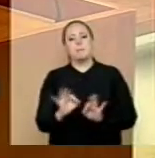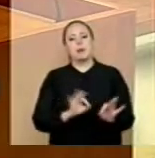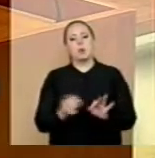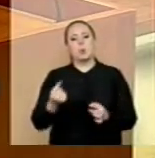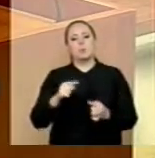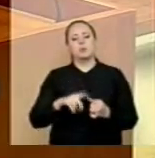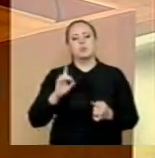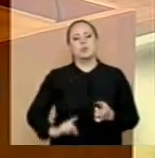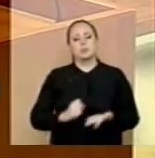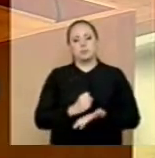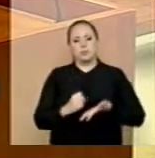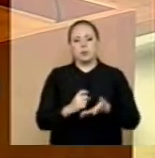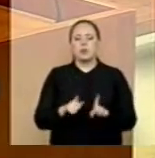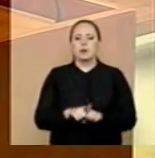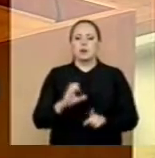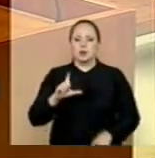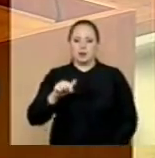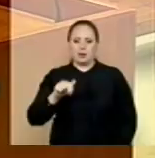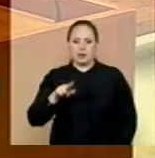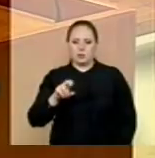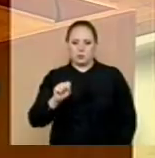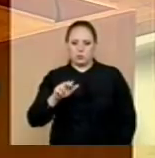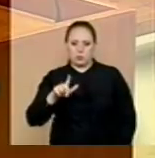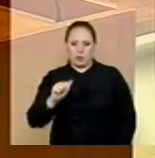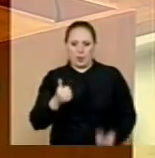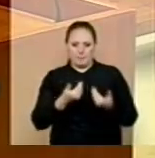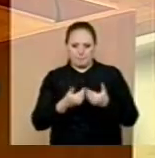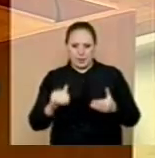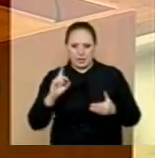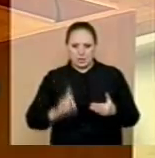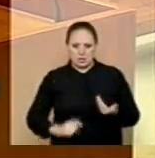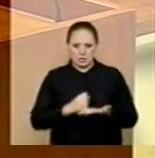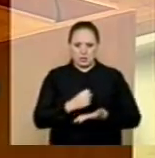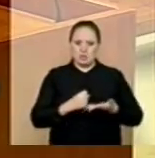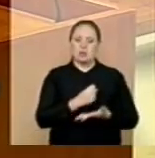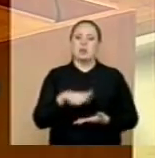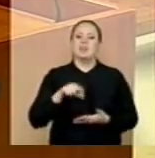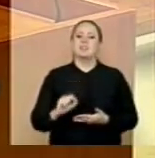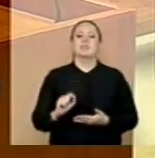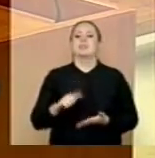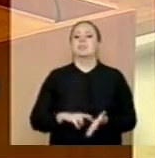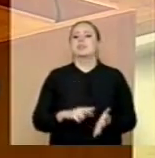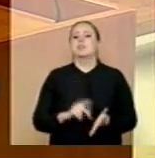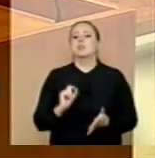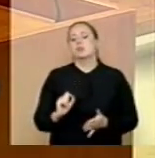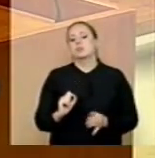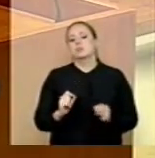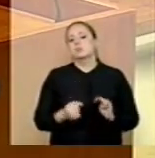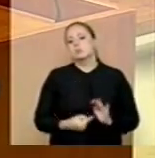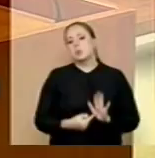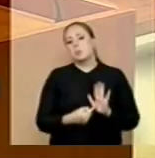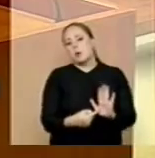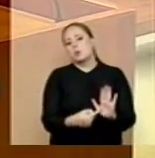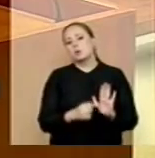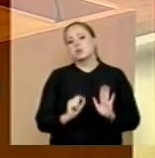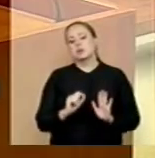a cláusula aberta de direitos fundamentais. Isso é nada mais que uma manifestação